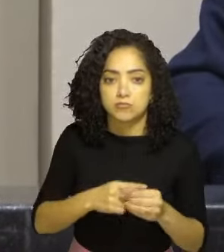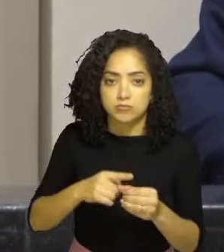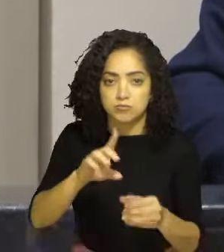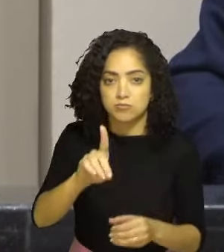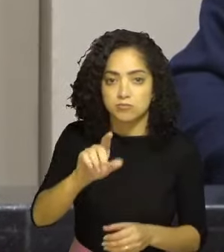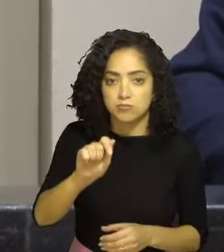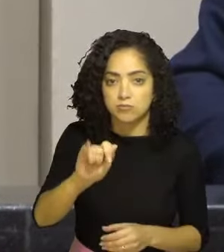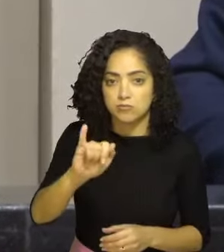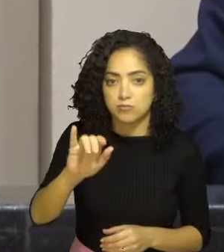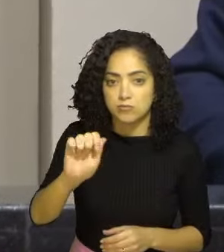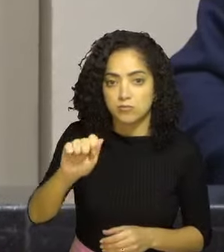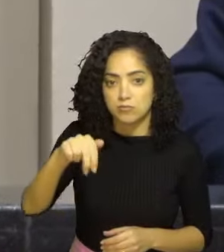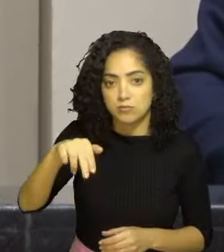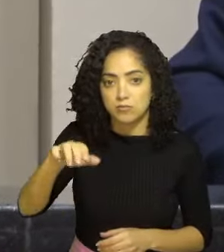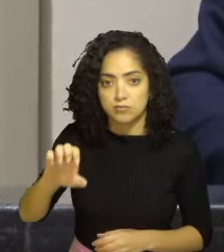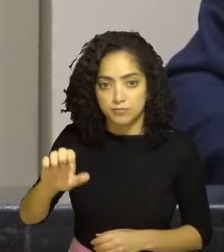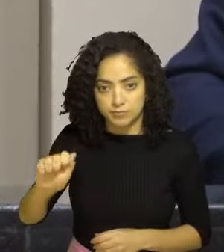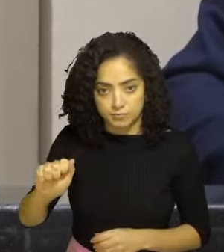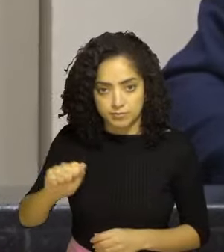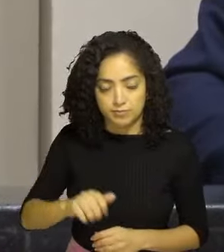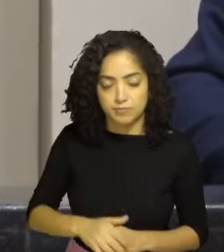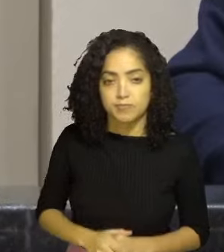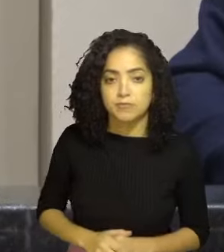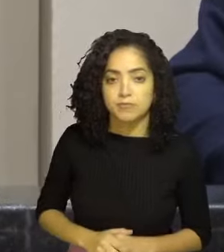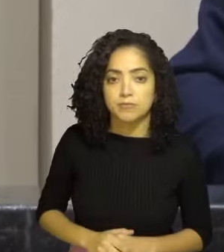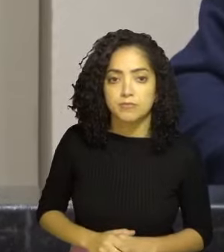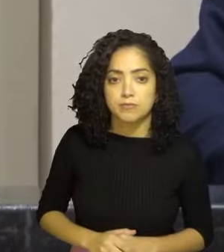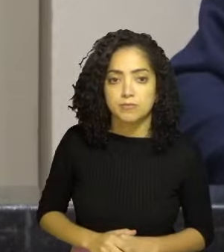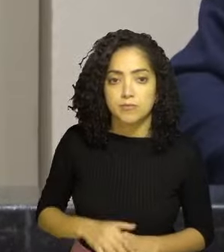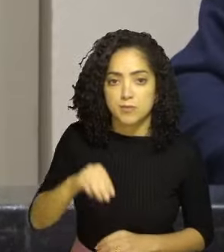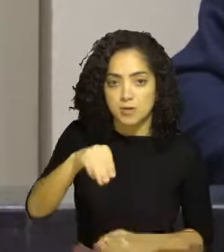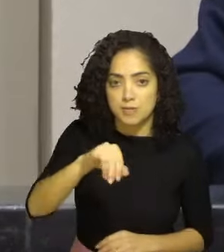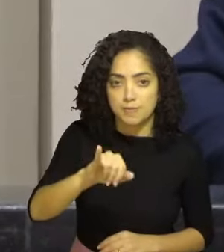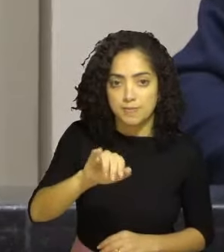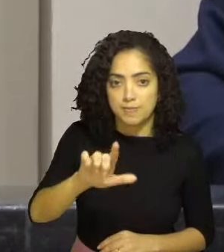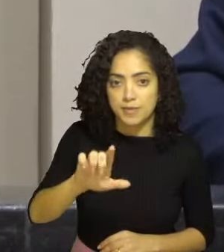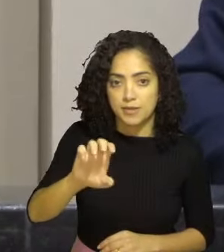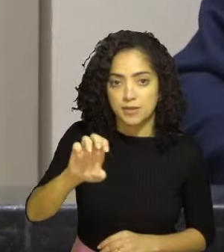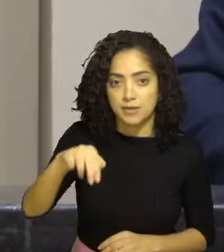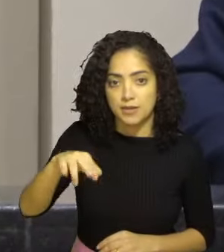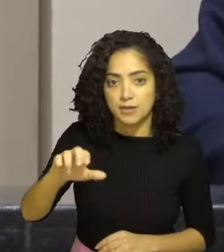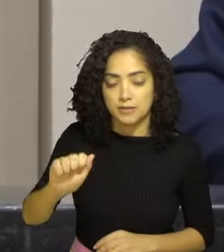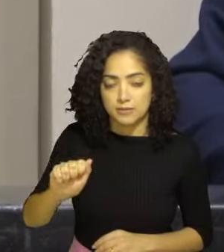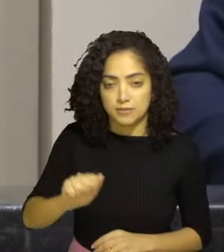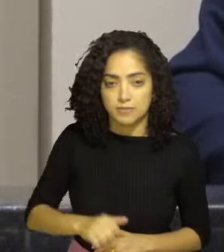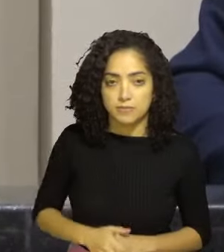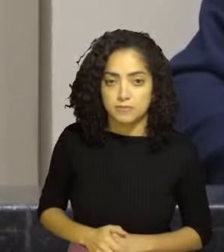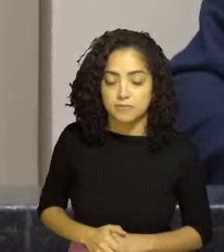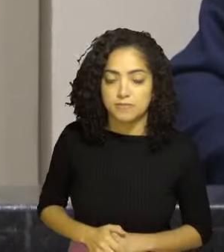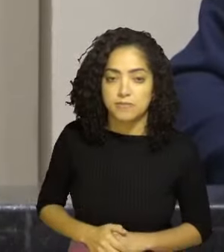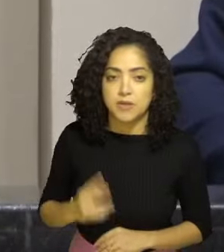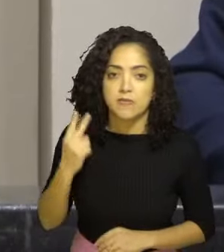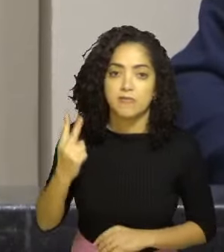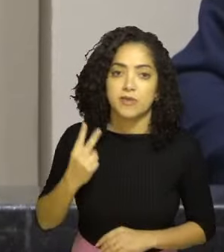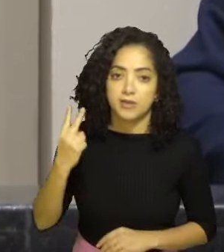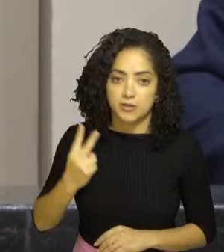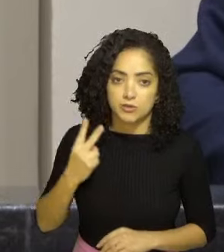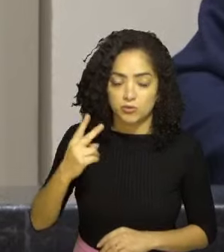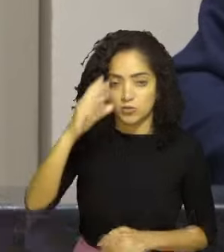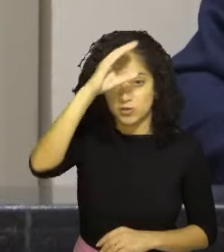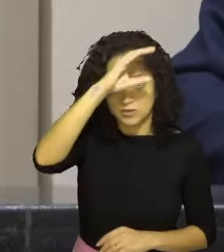Mota, neste ato representando a senhora presidente Milena Anderson Lopes, da vereadora do município de